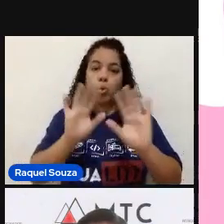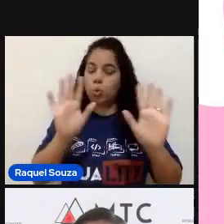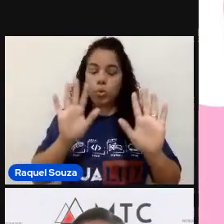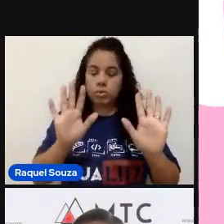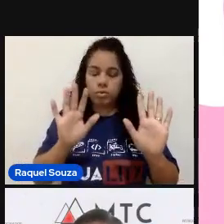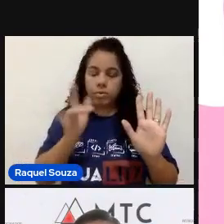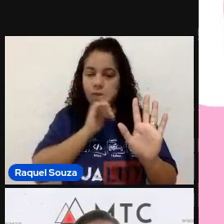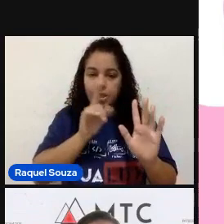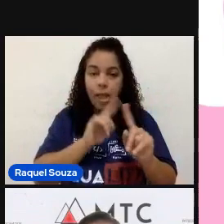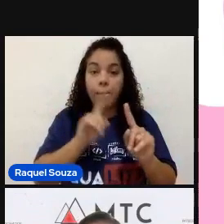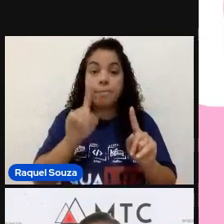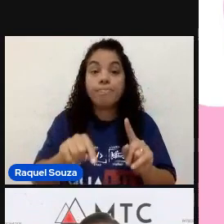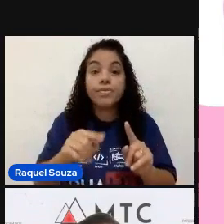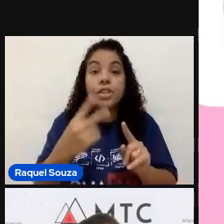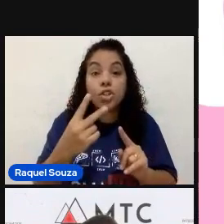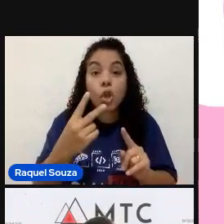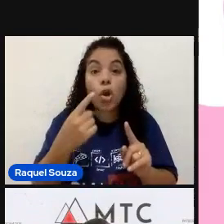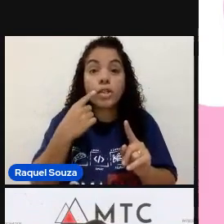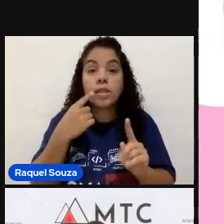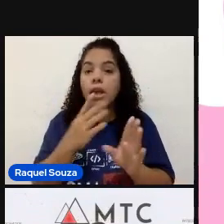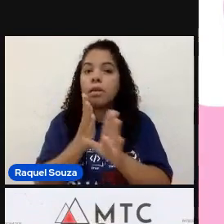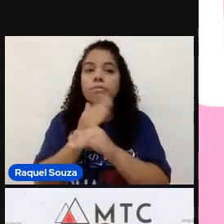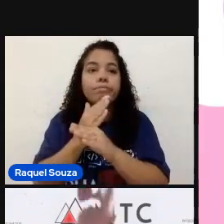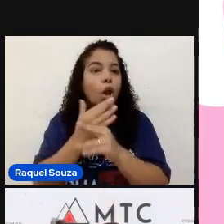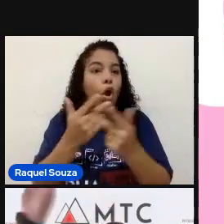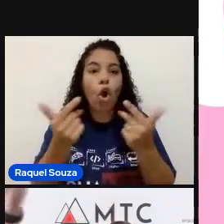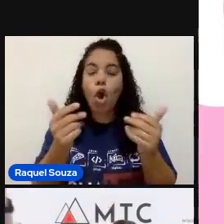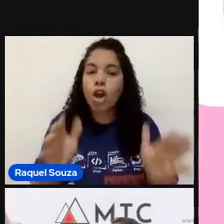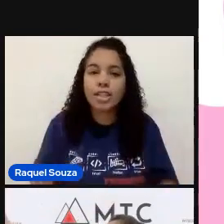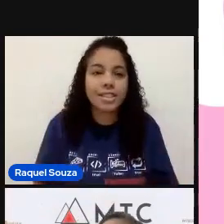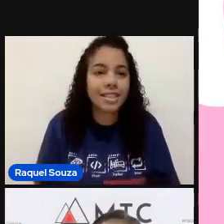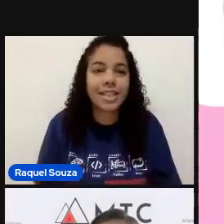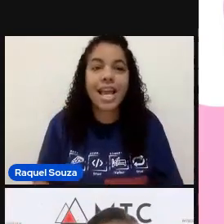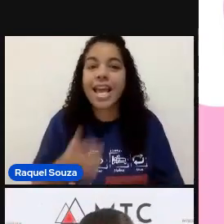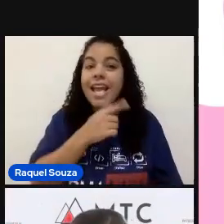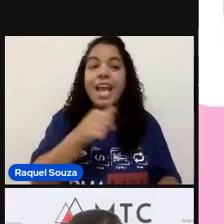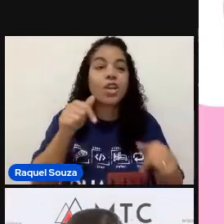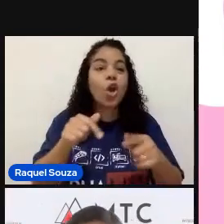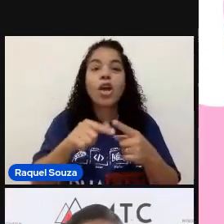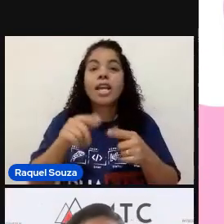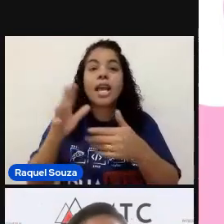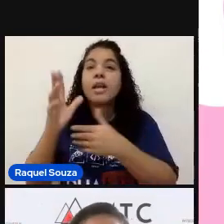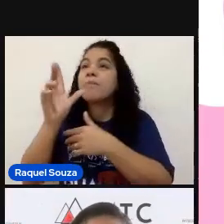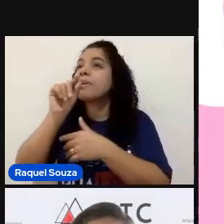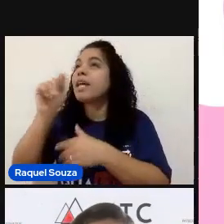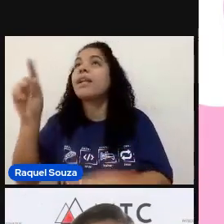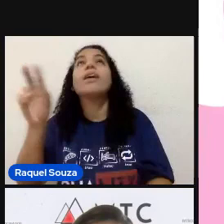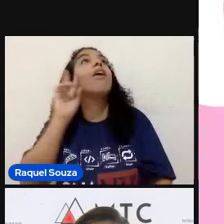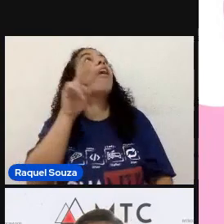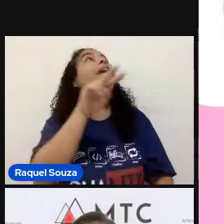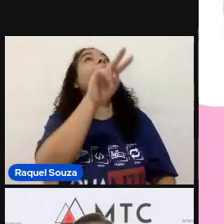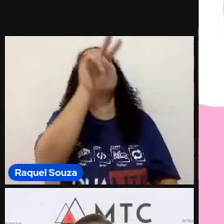2, distrair-me com pequenas coisas. Meu Deus, eu estou aqui, passou um passarinho, eu vou acompanhar o passarinho.